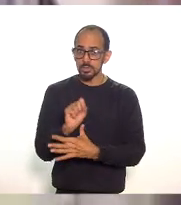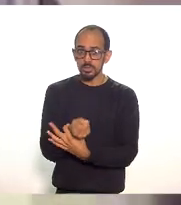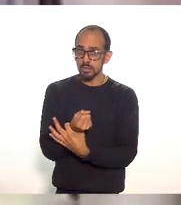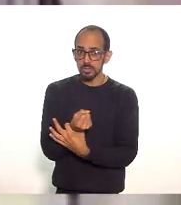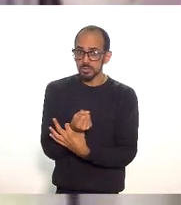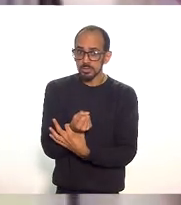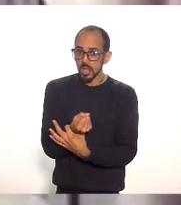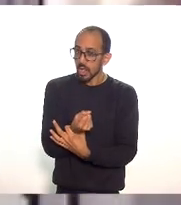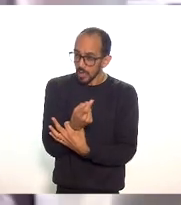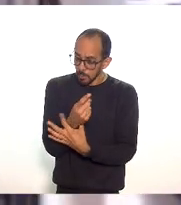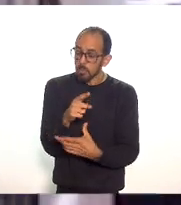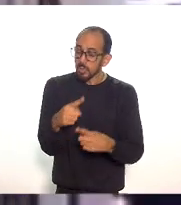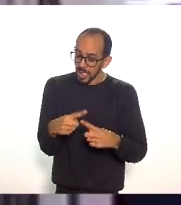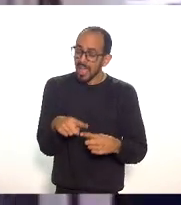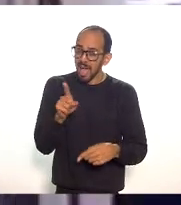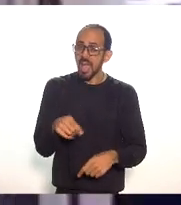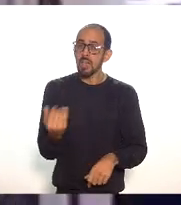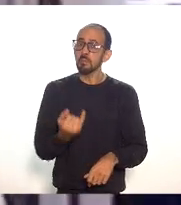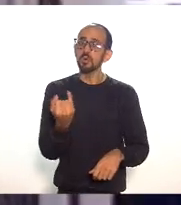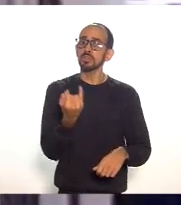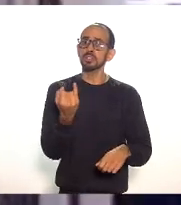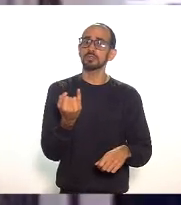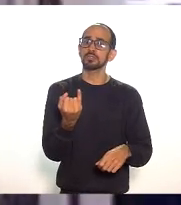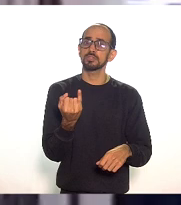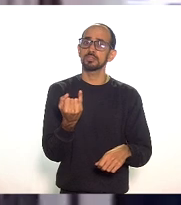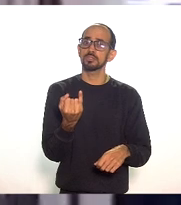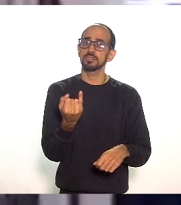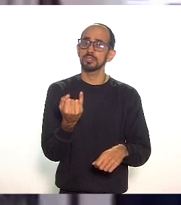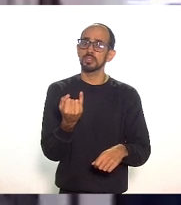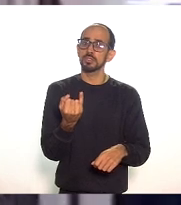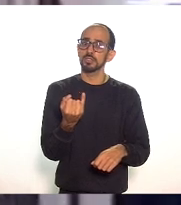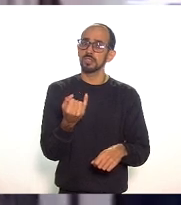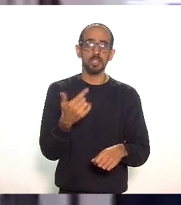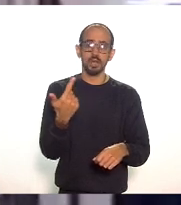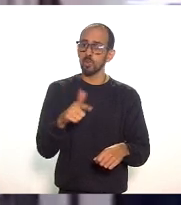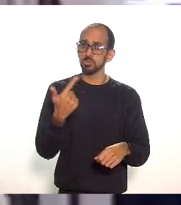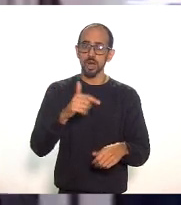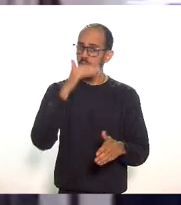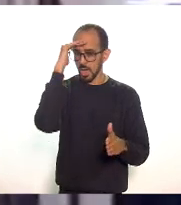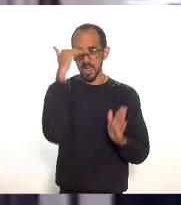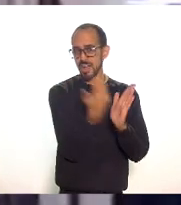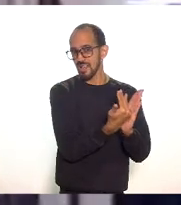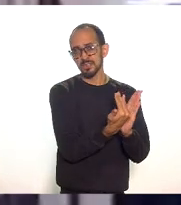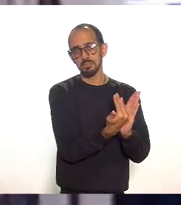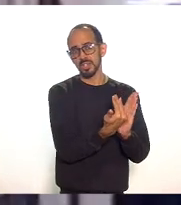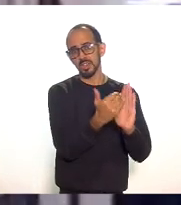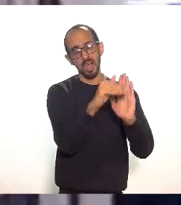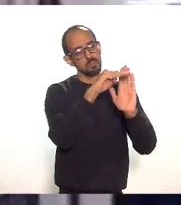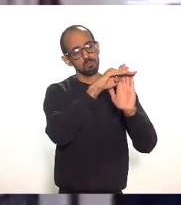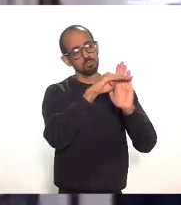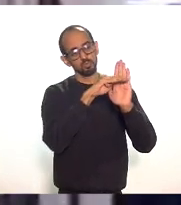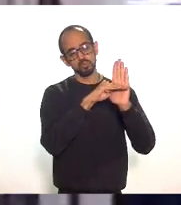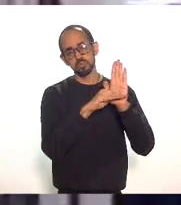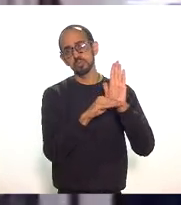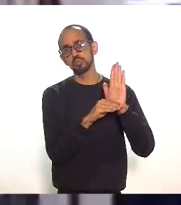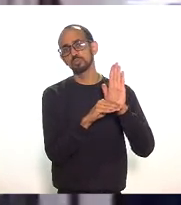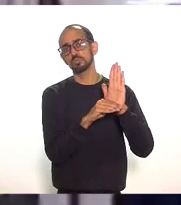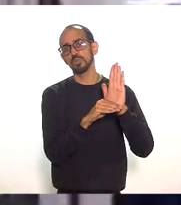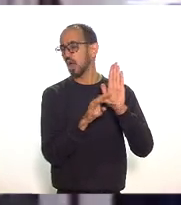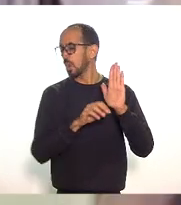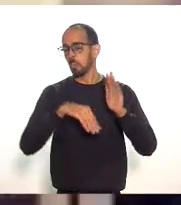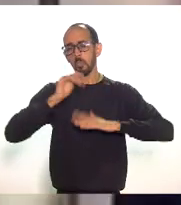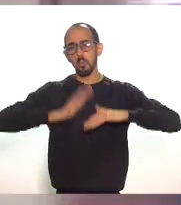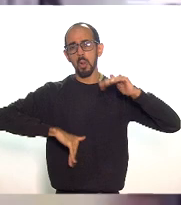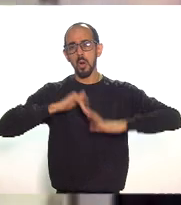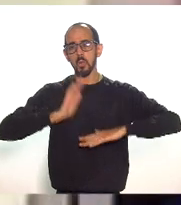transportes é fundamental, que está sendo desrespeitado todos os protocolos que possam